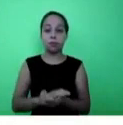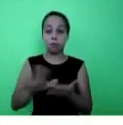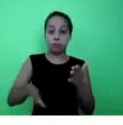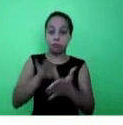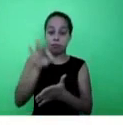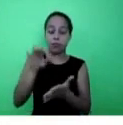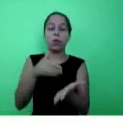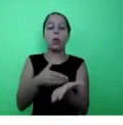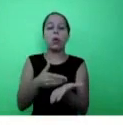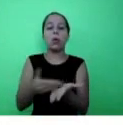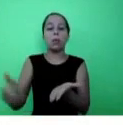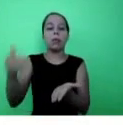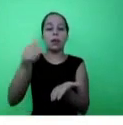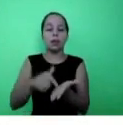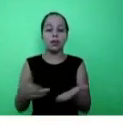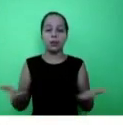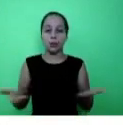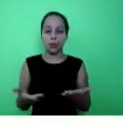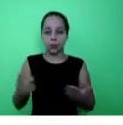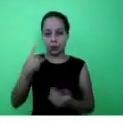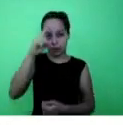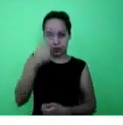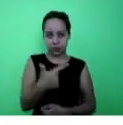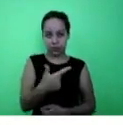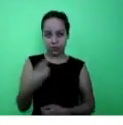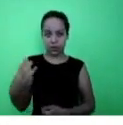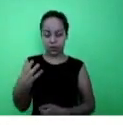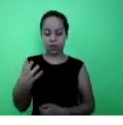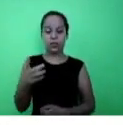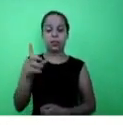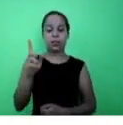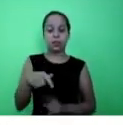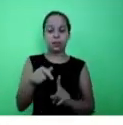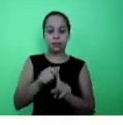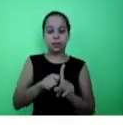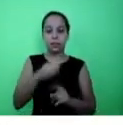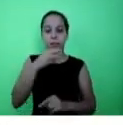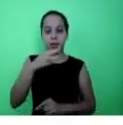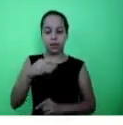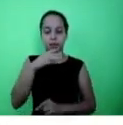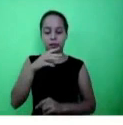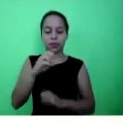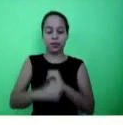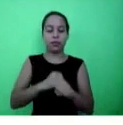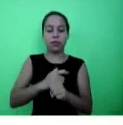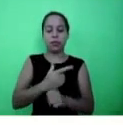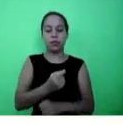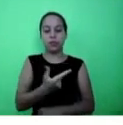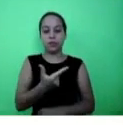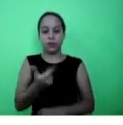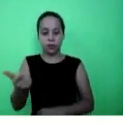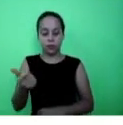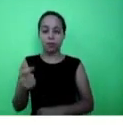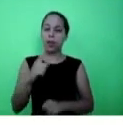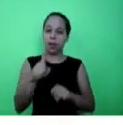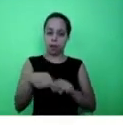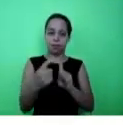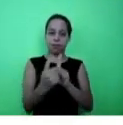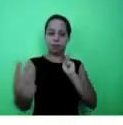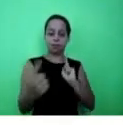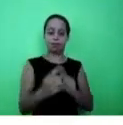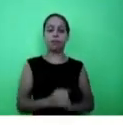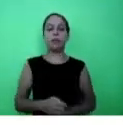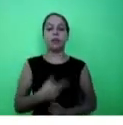previsto, hoje, dia 23/3/2021, de forma remota. Conforme o item 6.6, em virtude